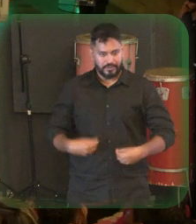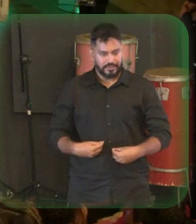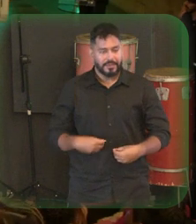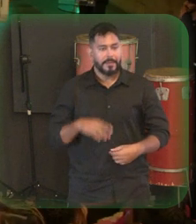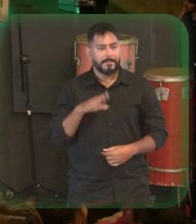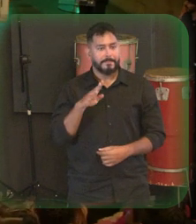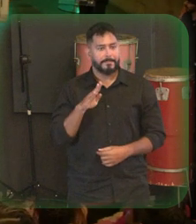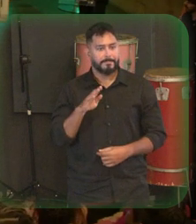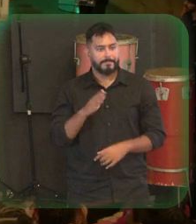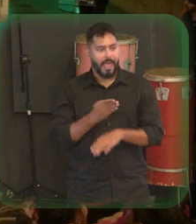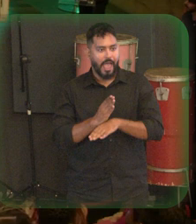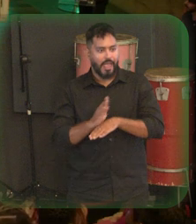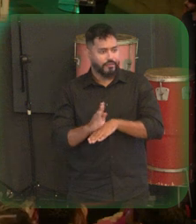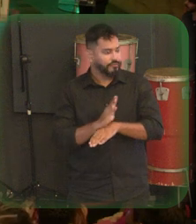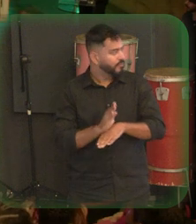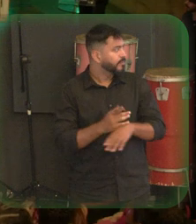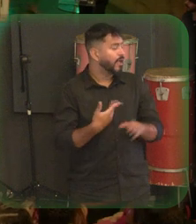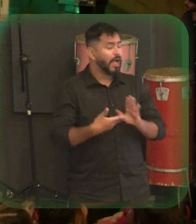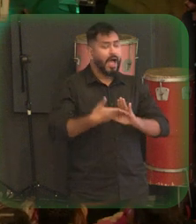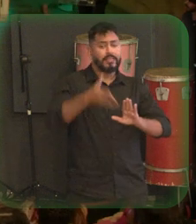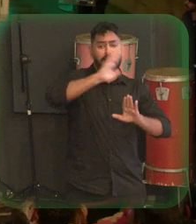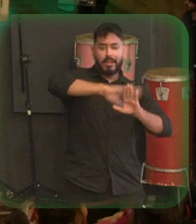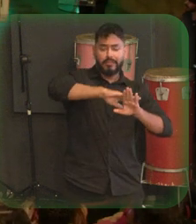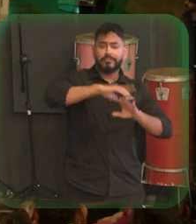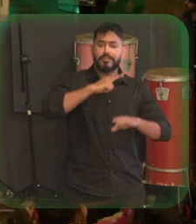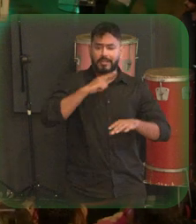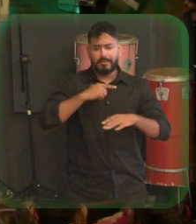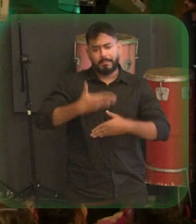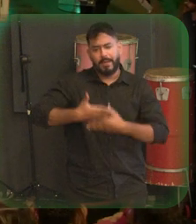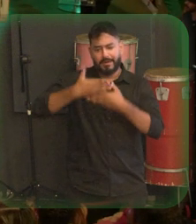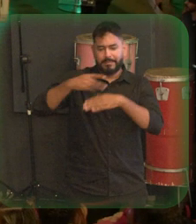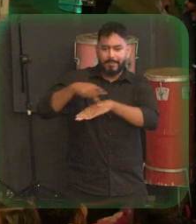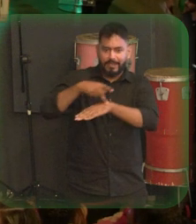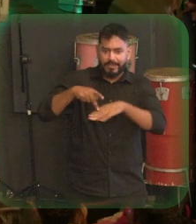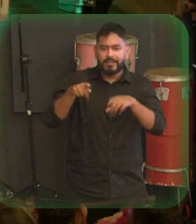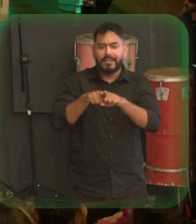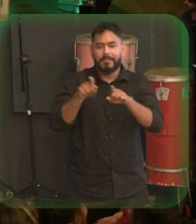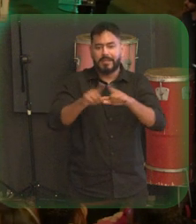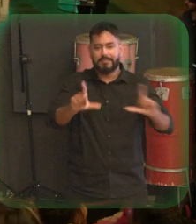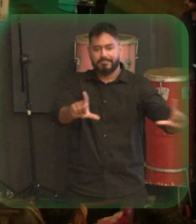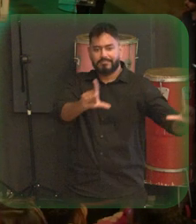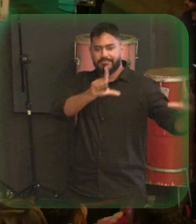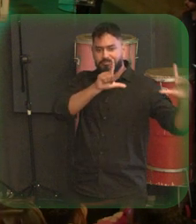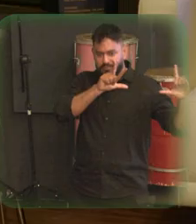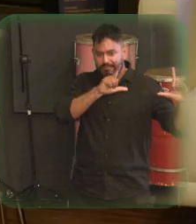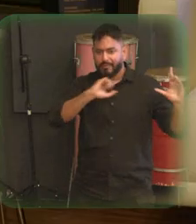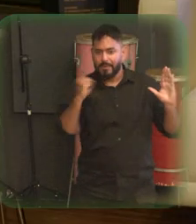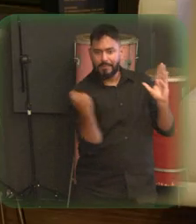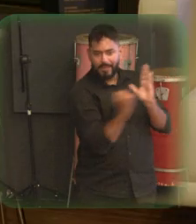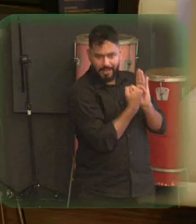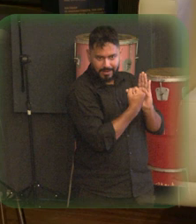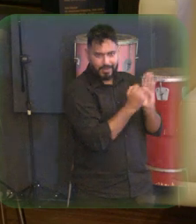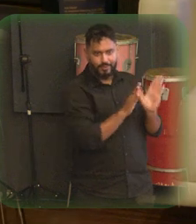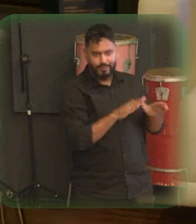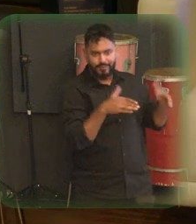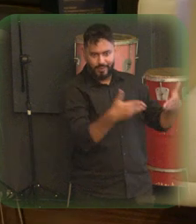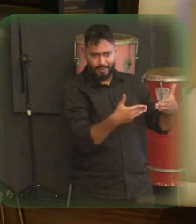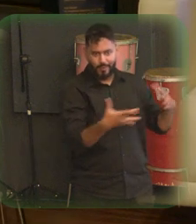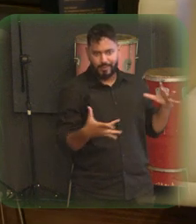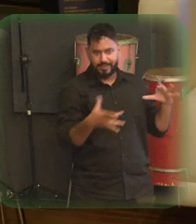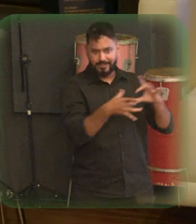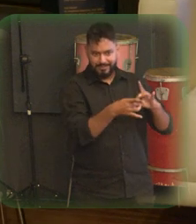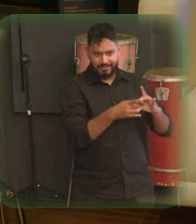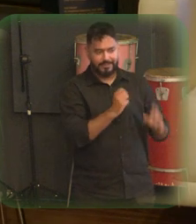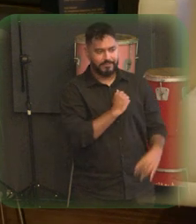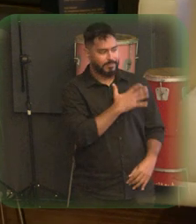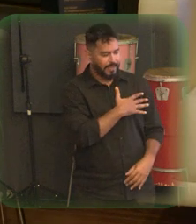parede preta, mas temos também um painel com a marca, né, do nosso fórum Conexão IFPE, onde tem escrito Direitos